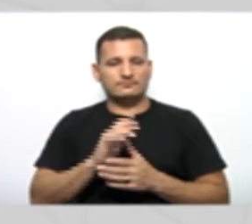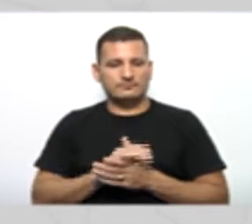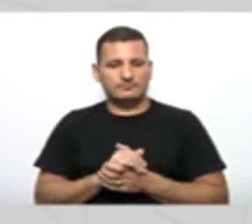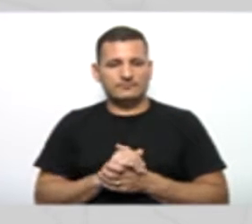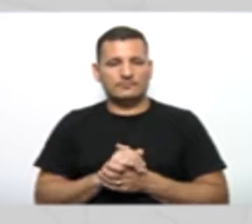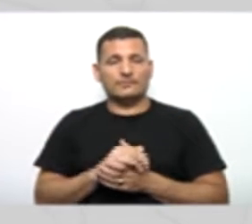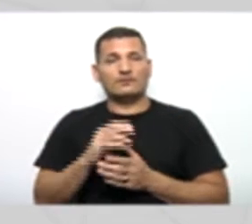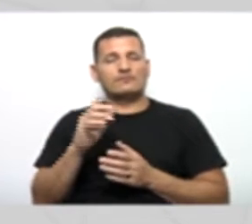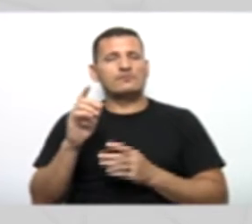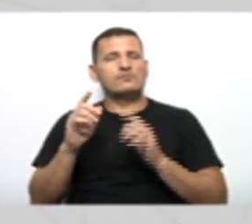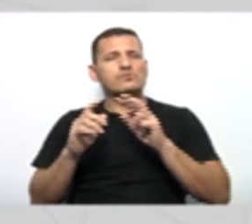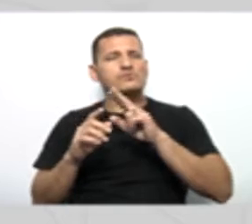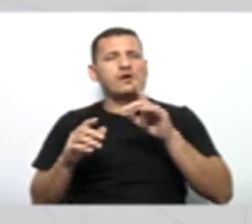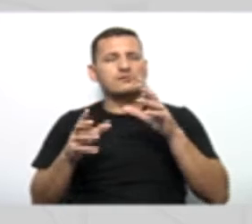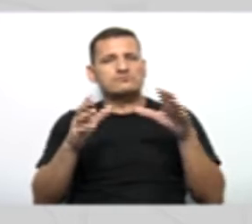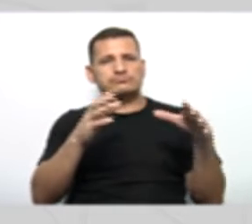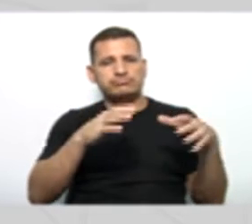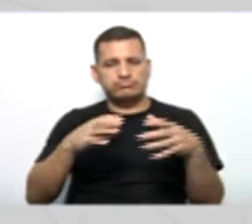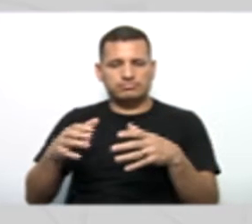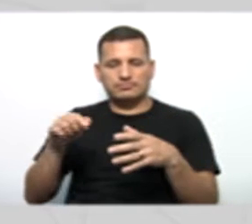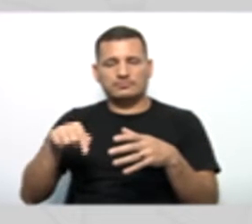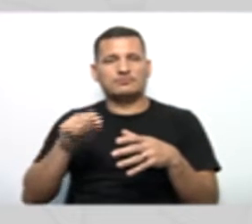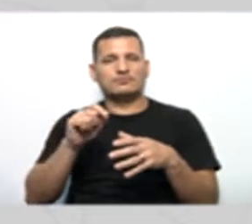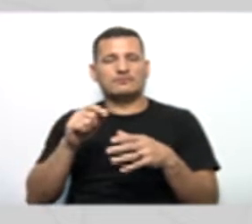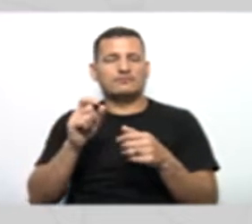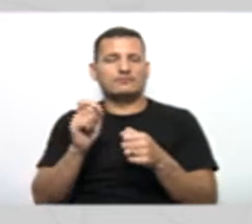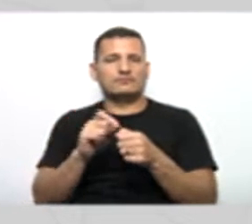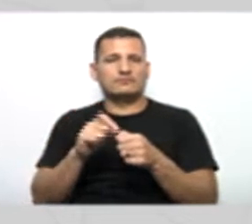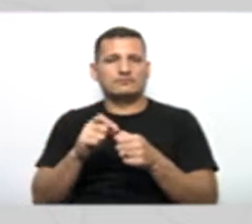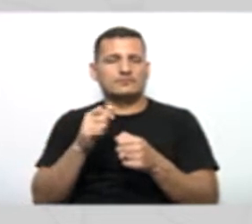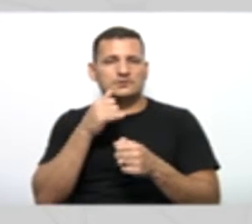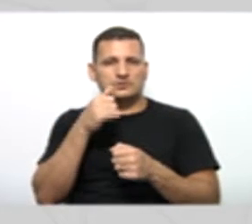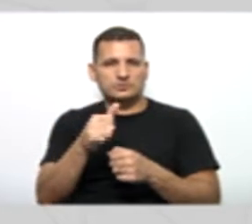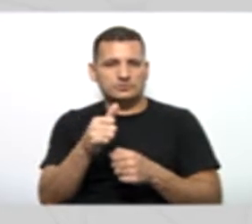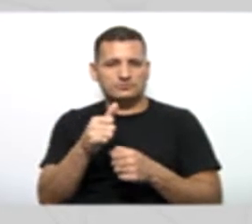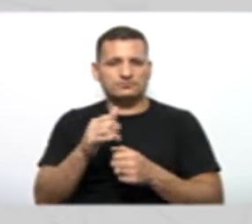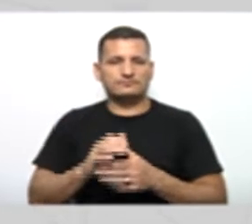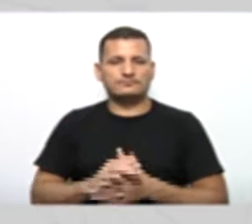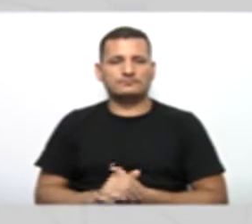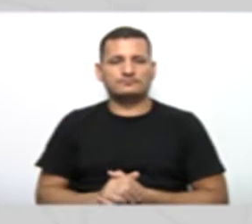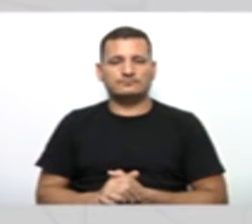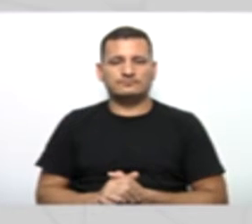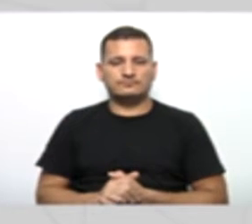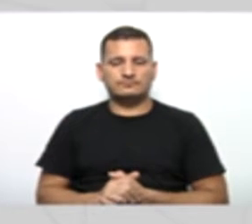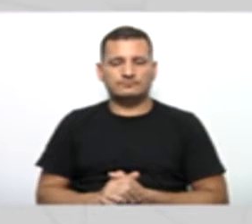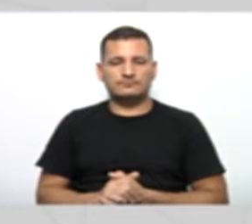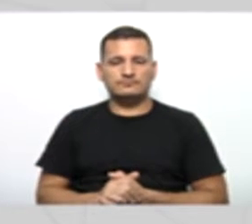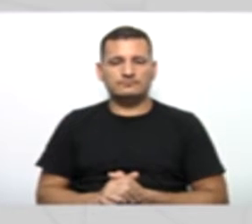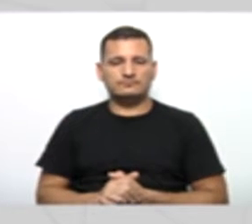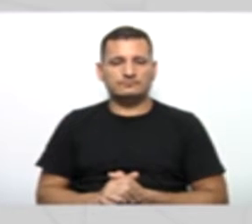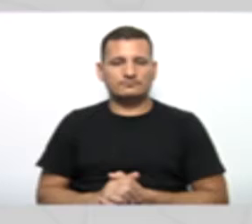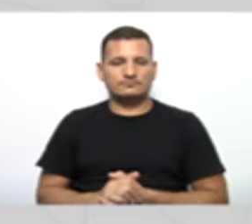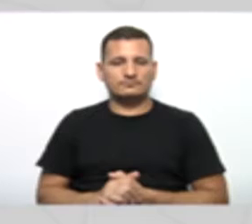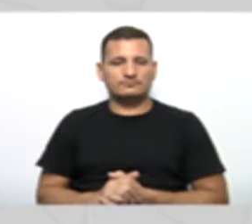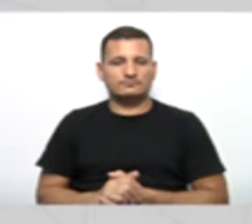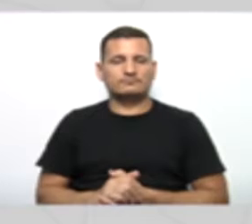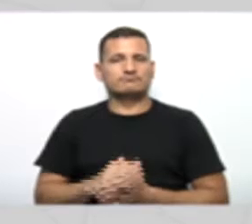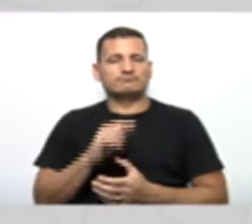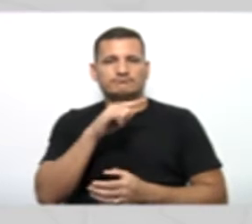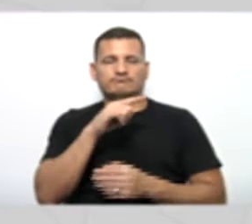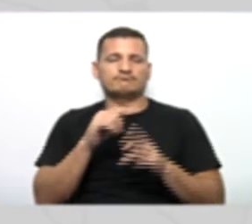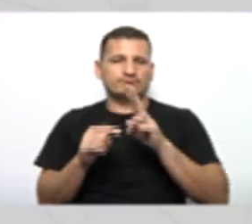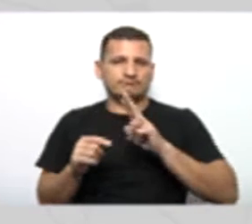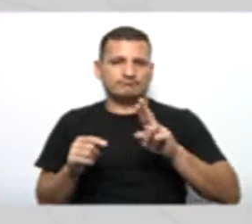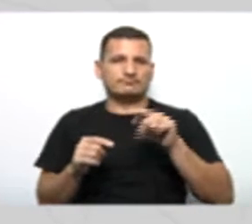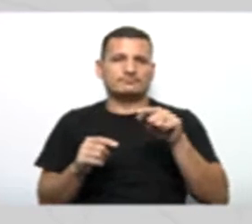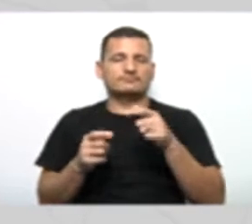de energia. Então, essa abordagem ela visa usar aqueles recursos de uma forma sustentável.